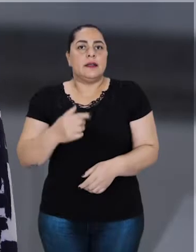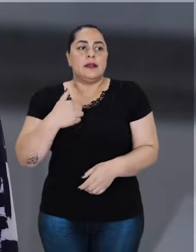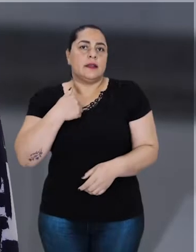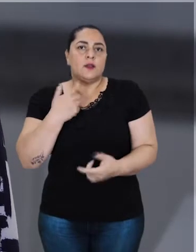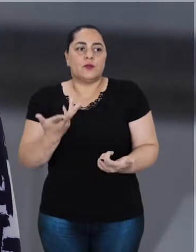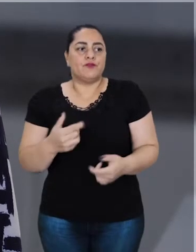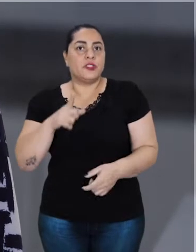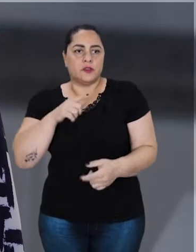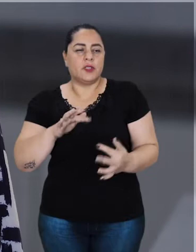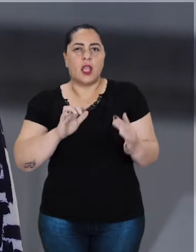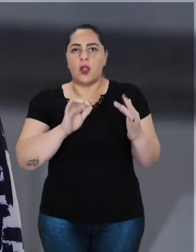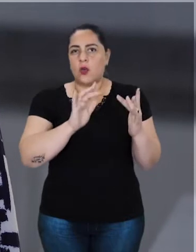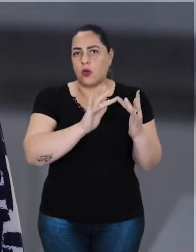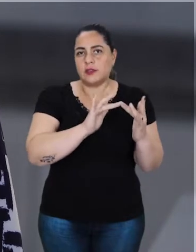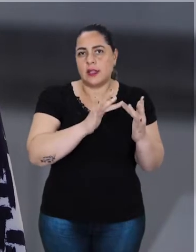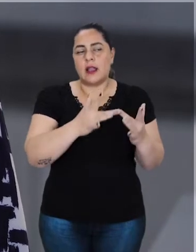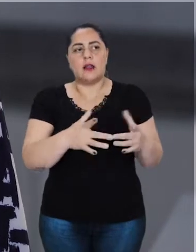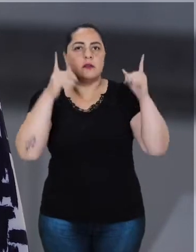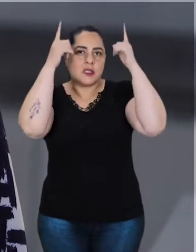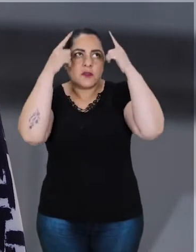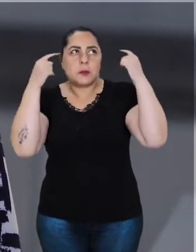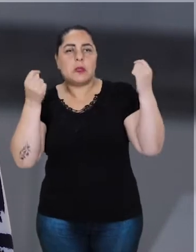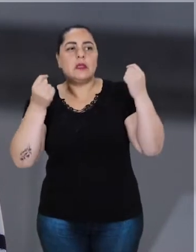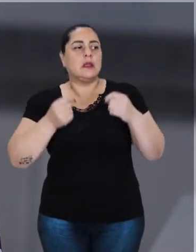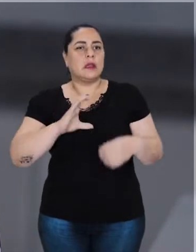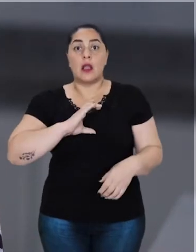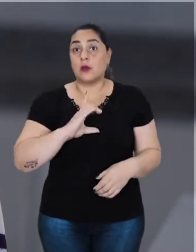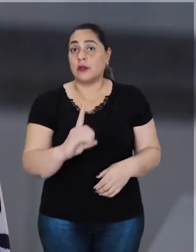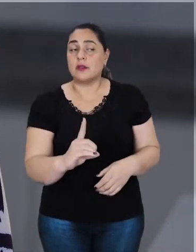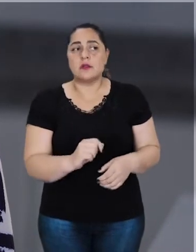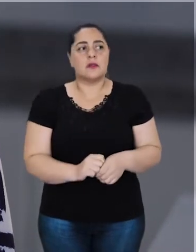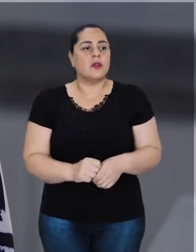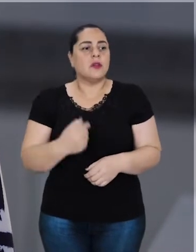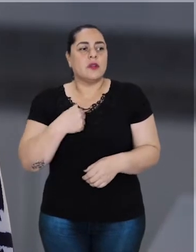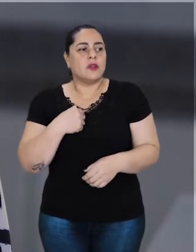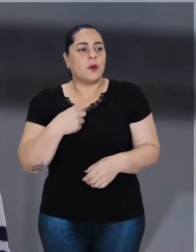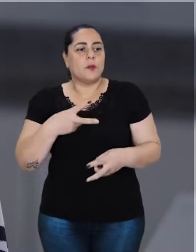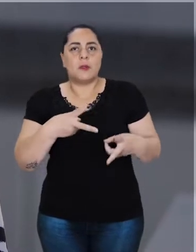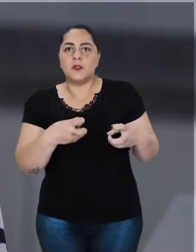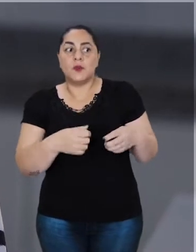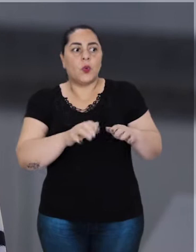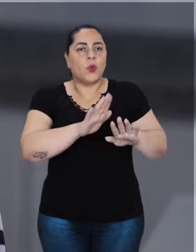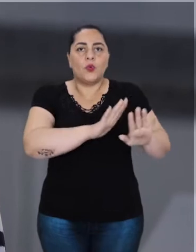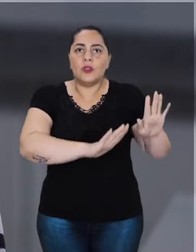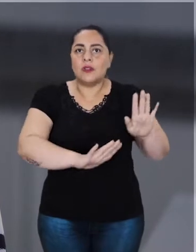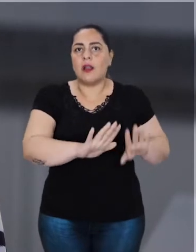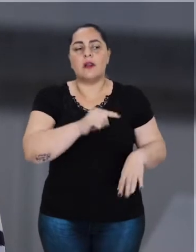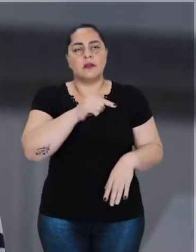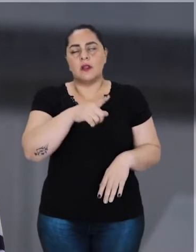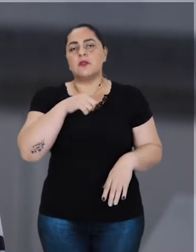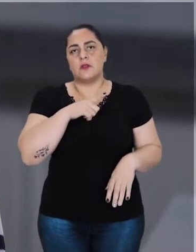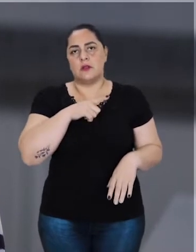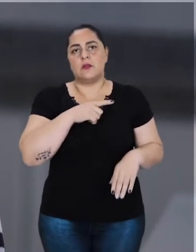Meu contato com as enfermeiras, né, com o colegiado e coordenação, foi o cuidado que elas sempre tiveram